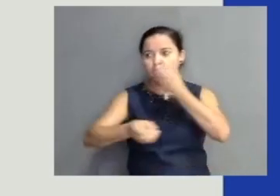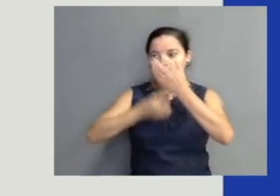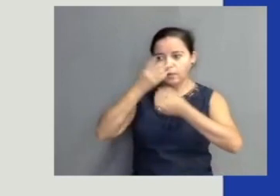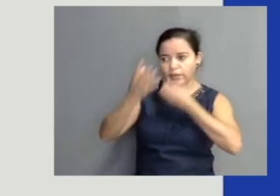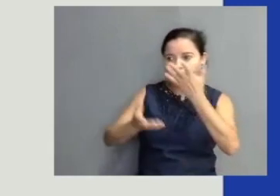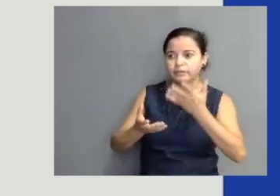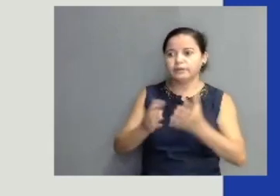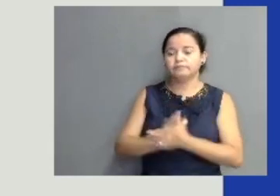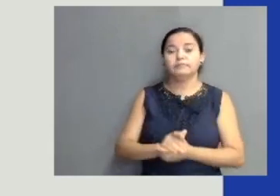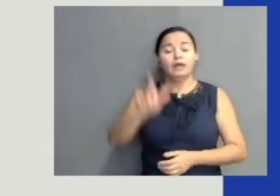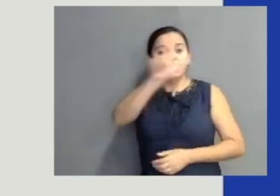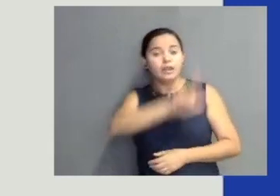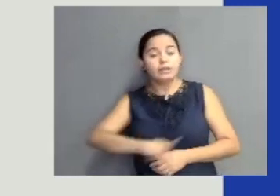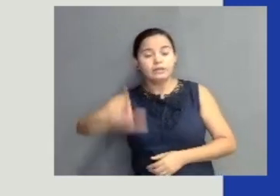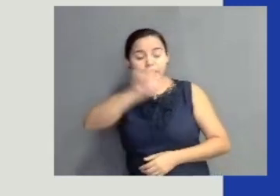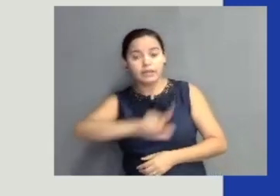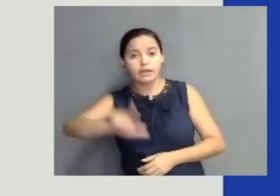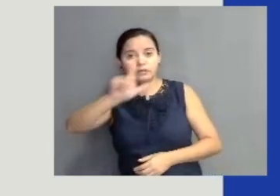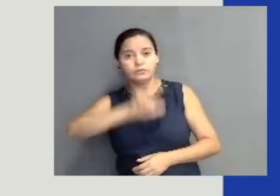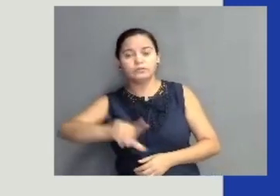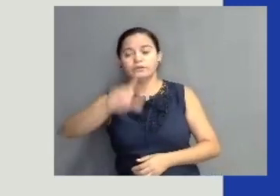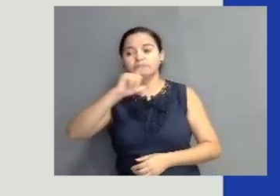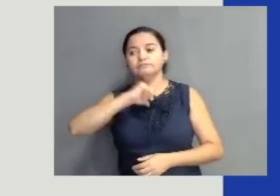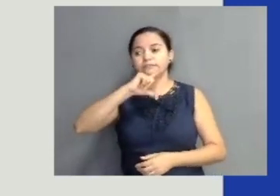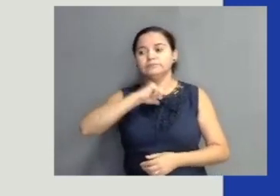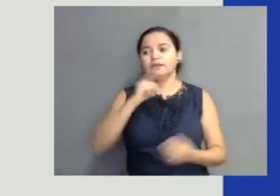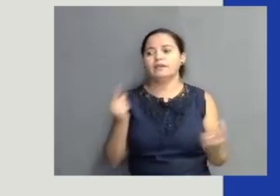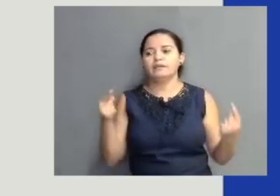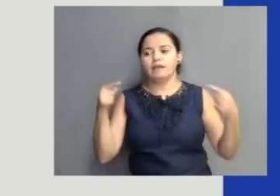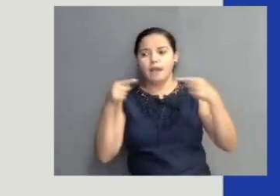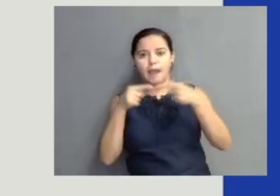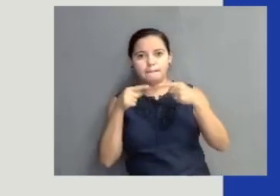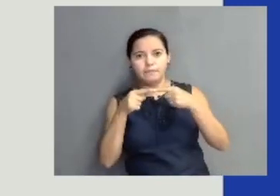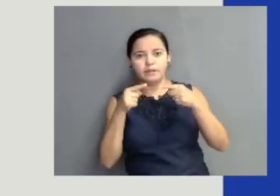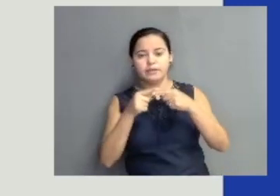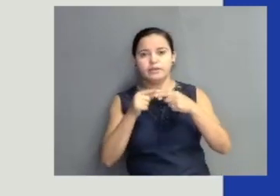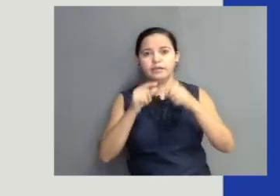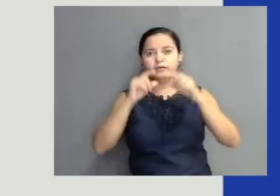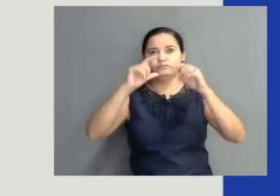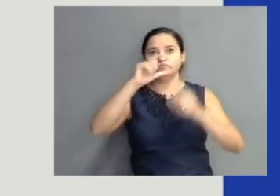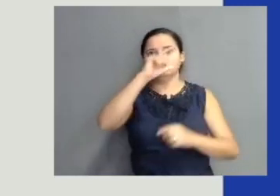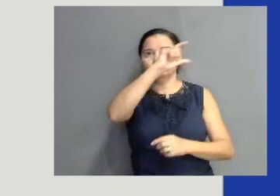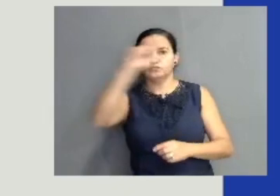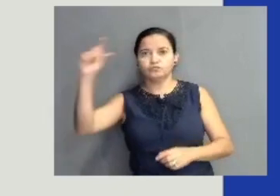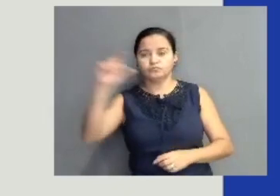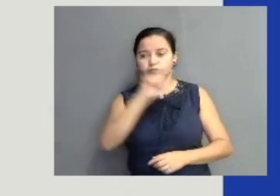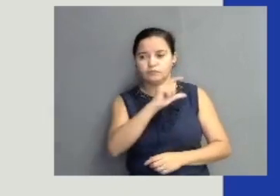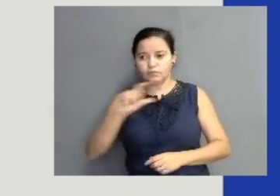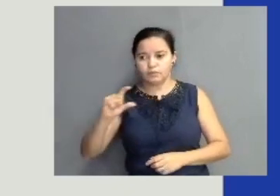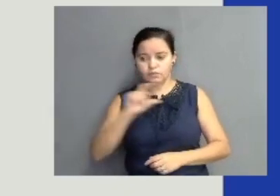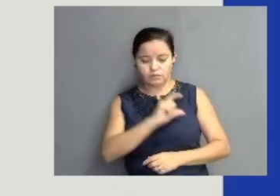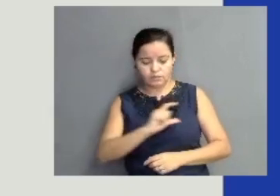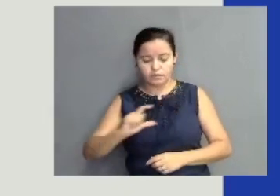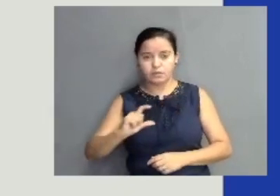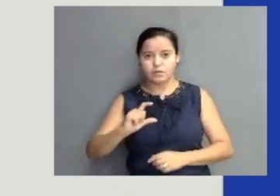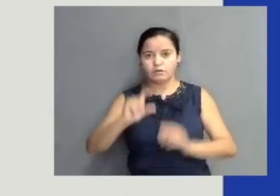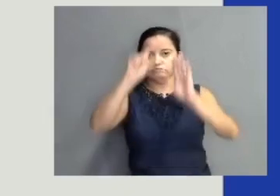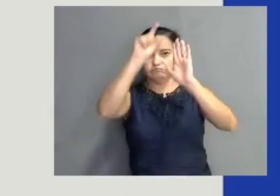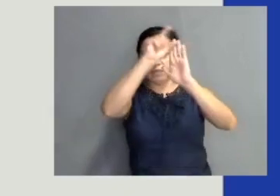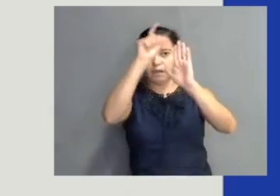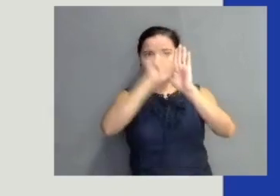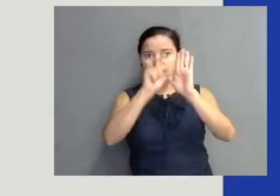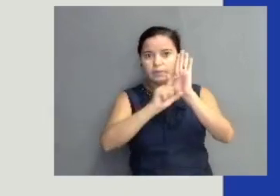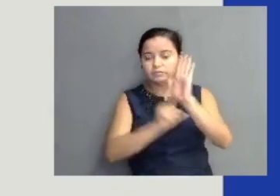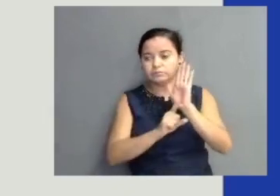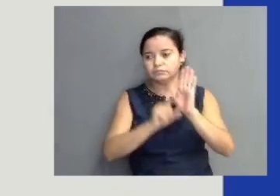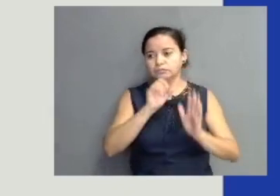da composição poética, formada por um conjunto de versos que compartilham relações de sentido e de métrica